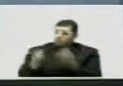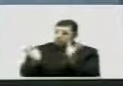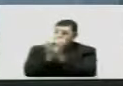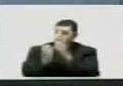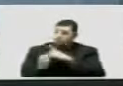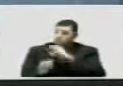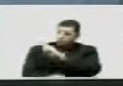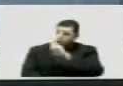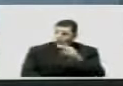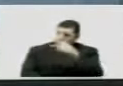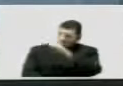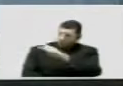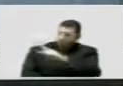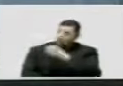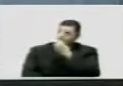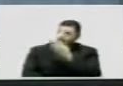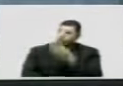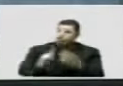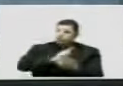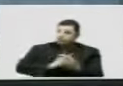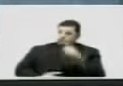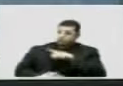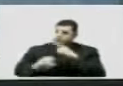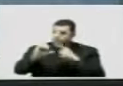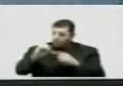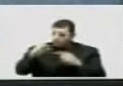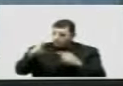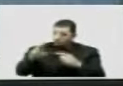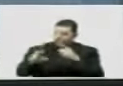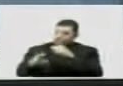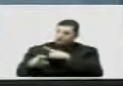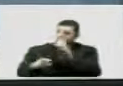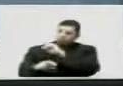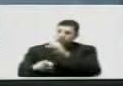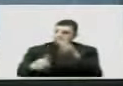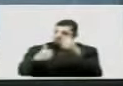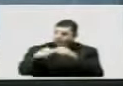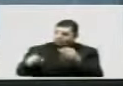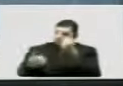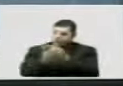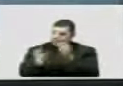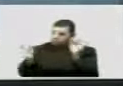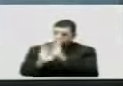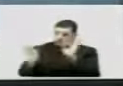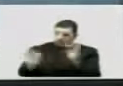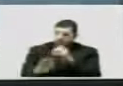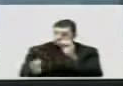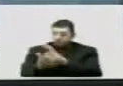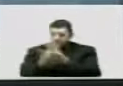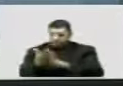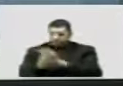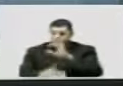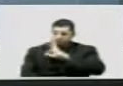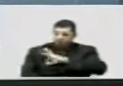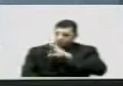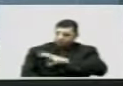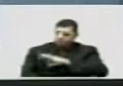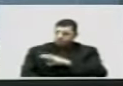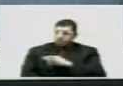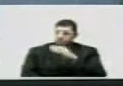o nome dele. O governador Omar Aziz não está pagando corretamente o salário